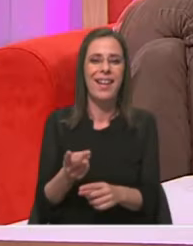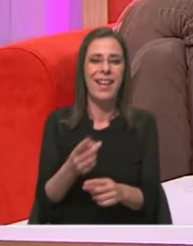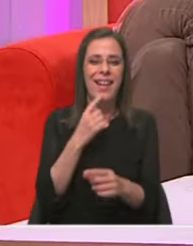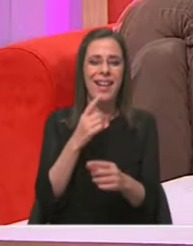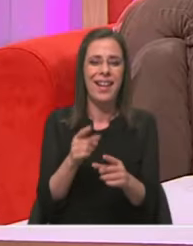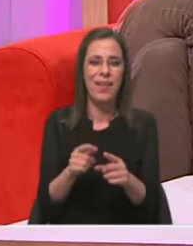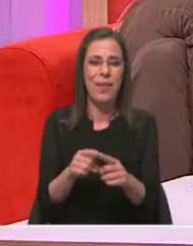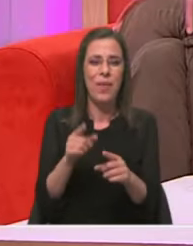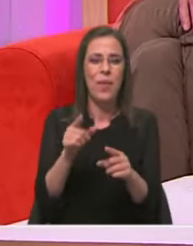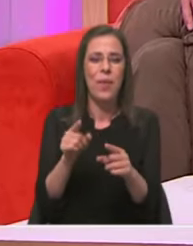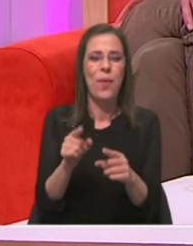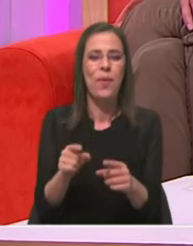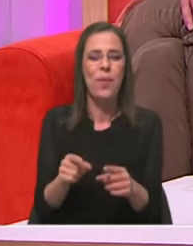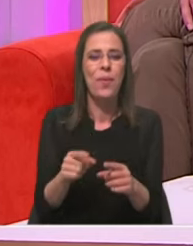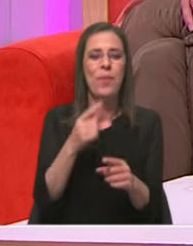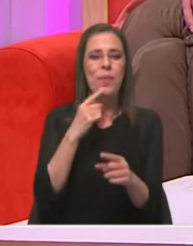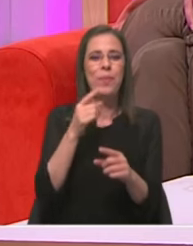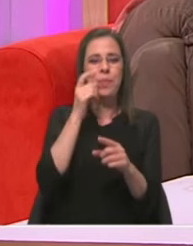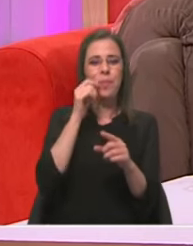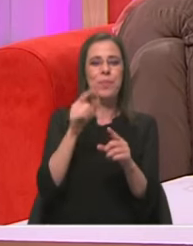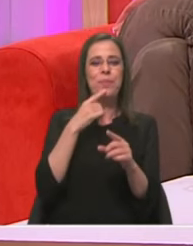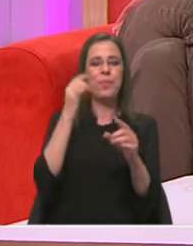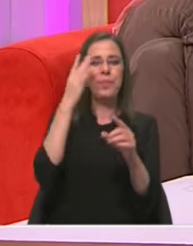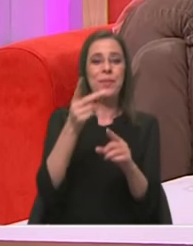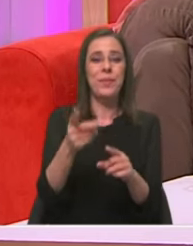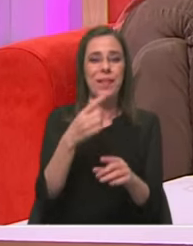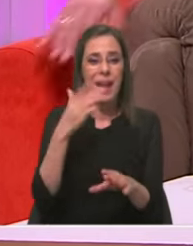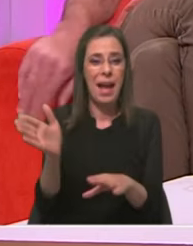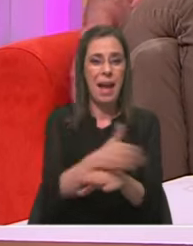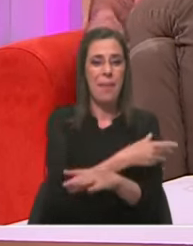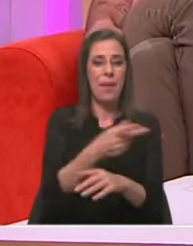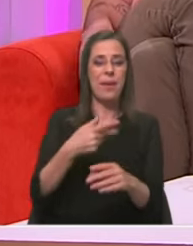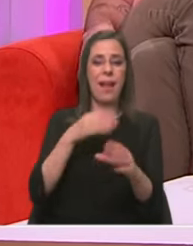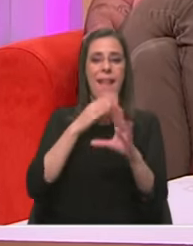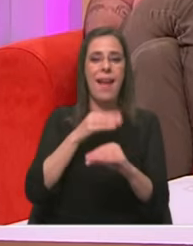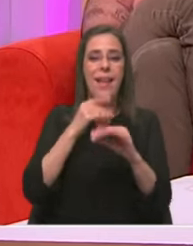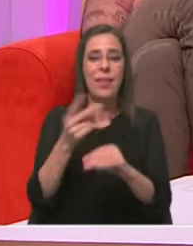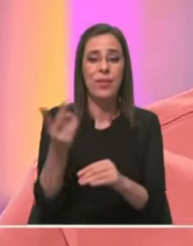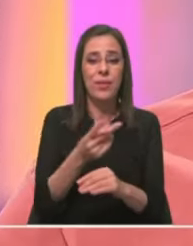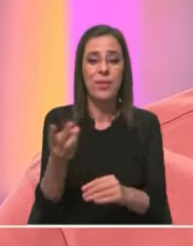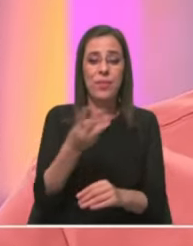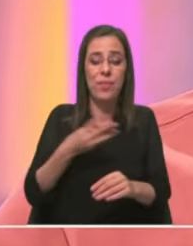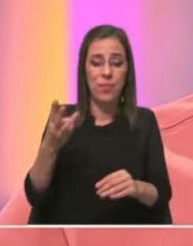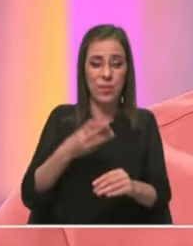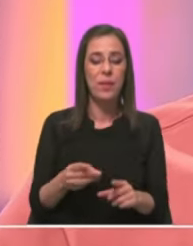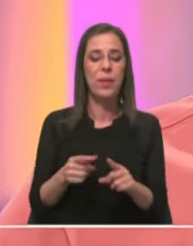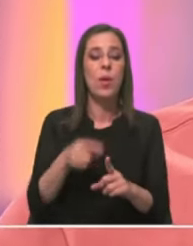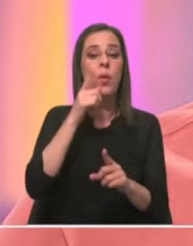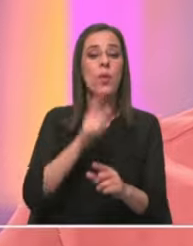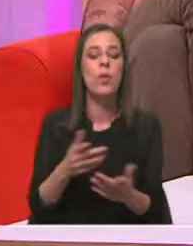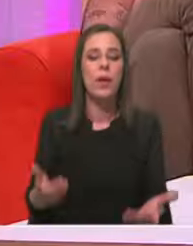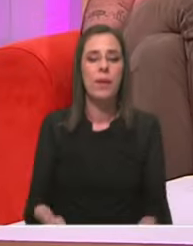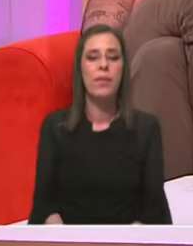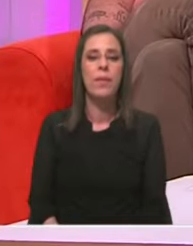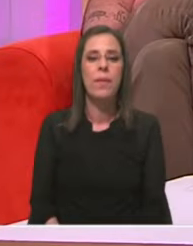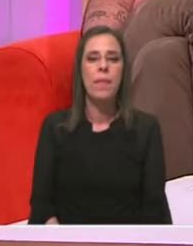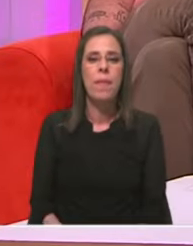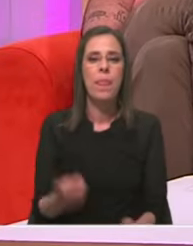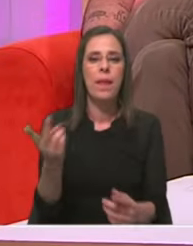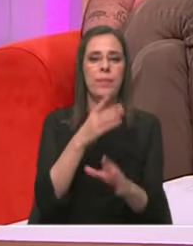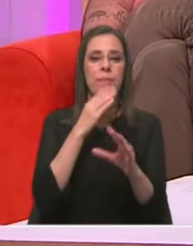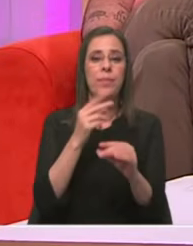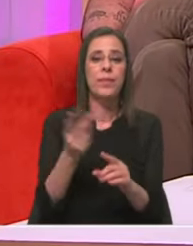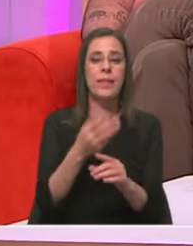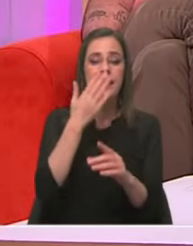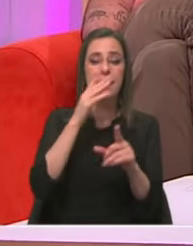colocamos o o divertidíssimo o Paulo de lado e nós jogamos à conversa jos os três no num café e a certa altura eles estavam a